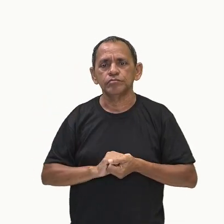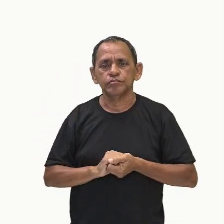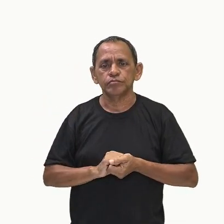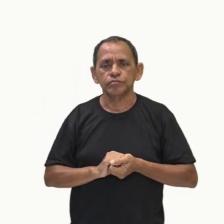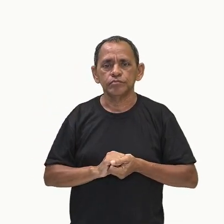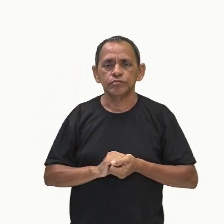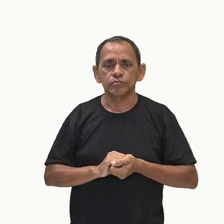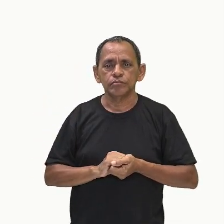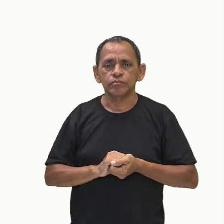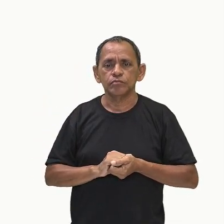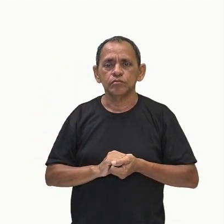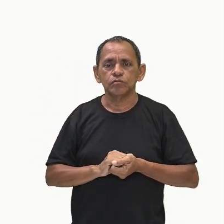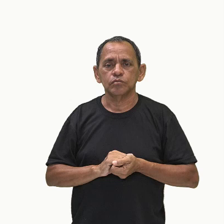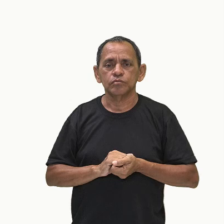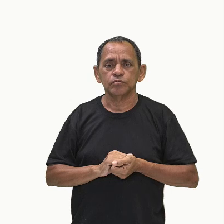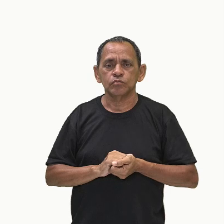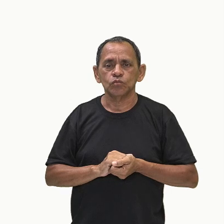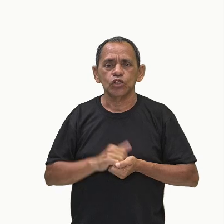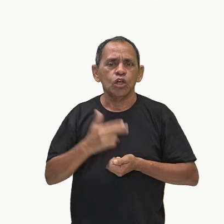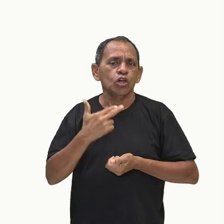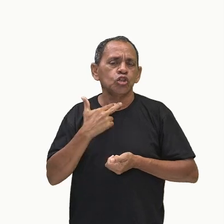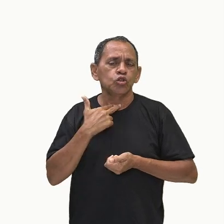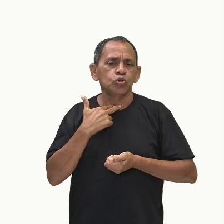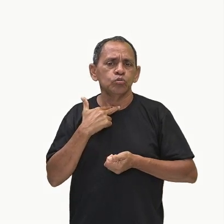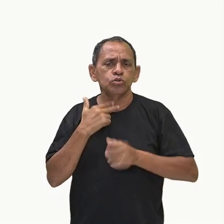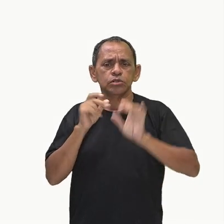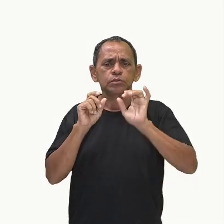Não podemos